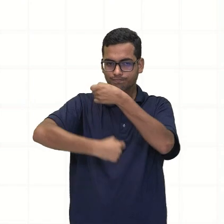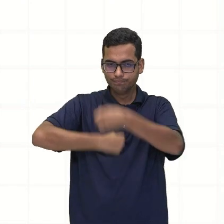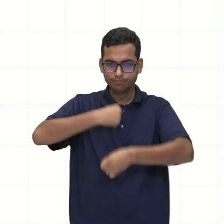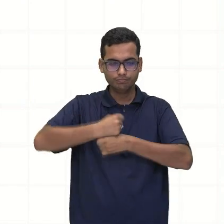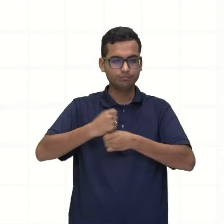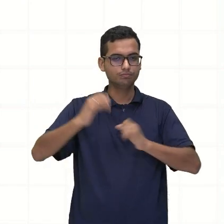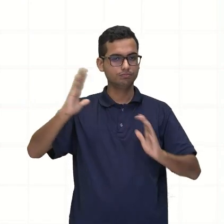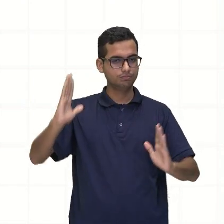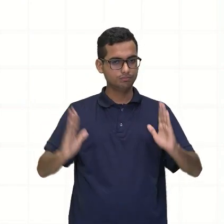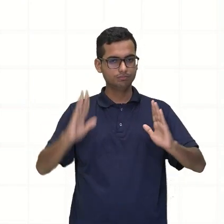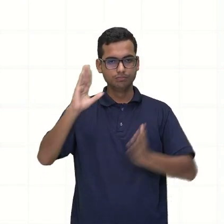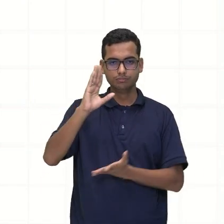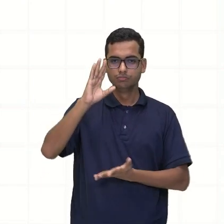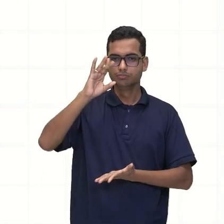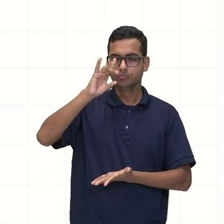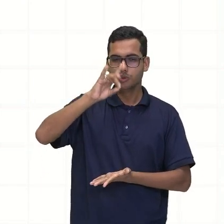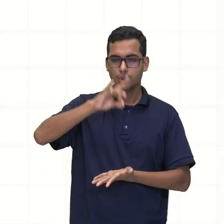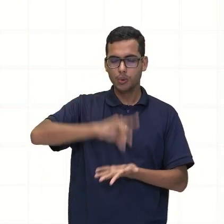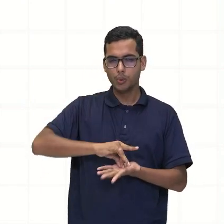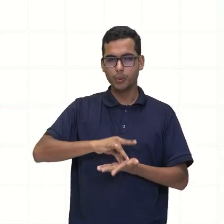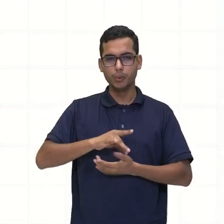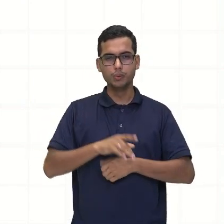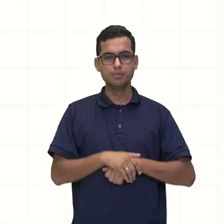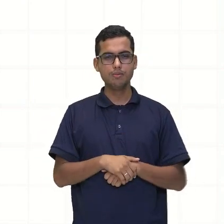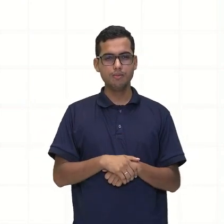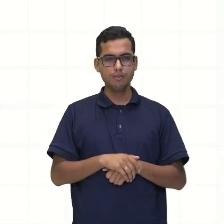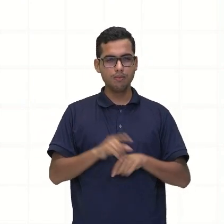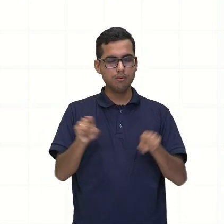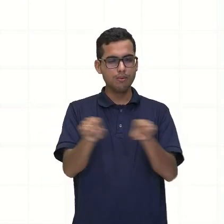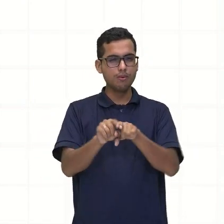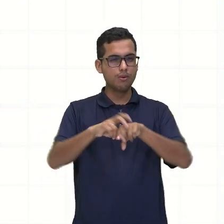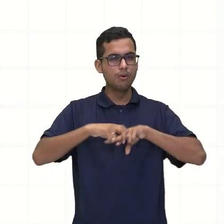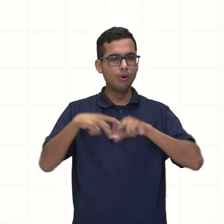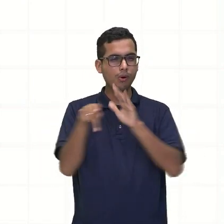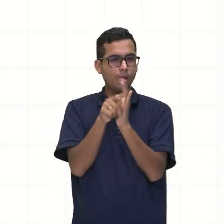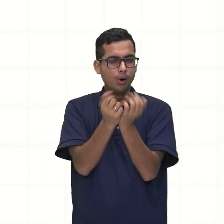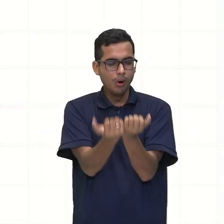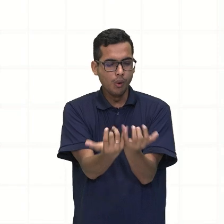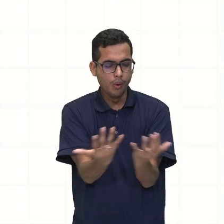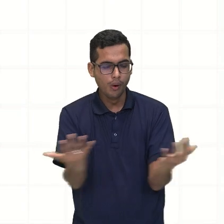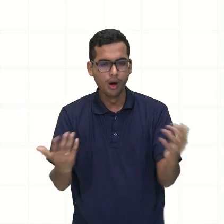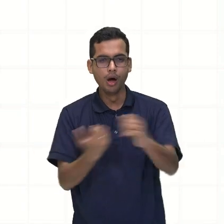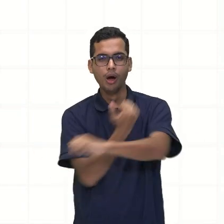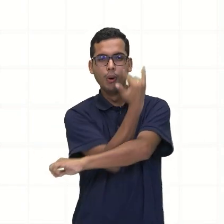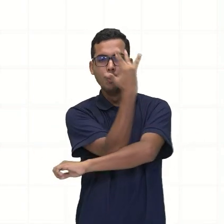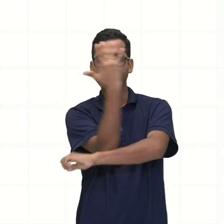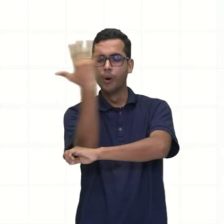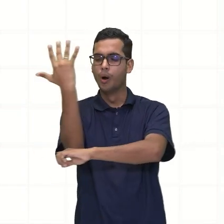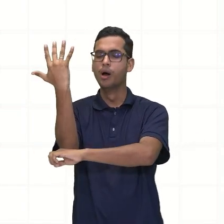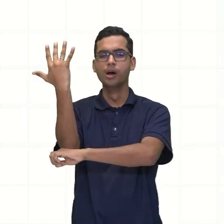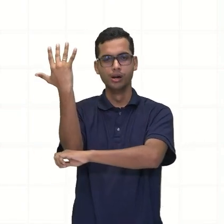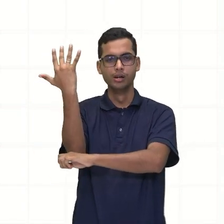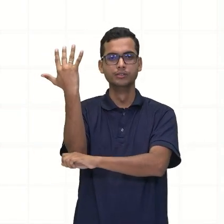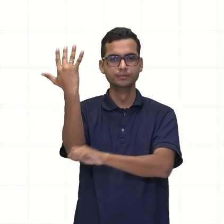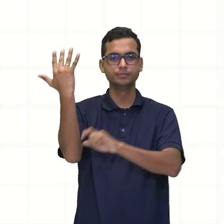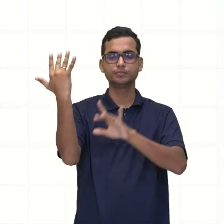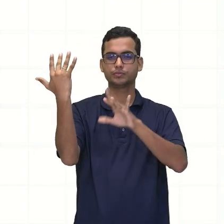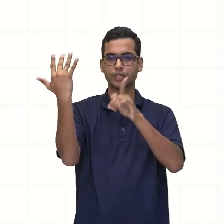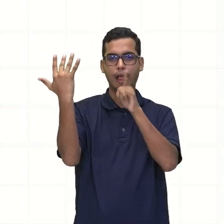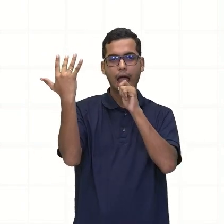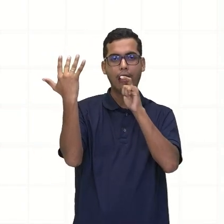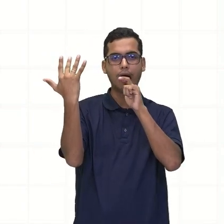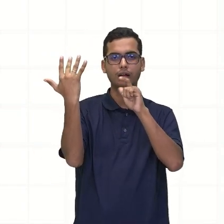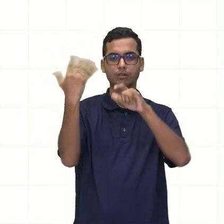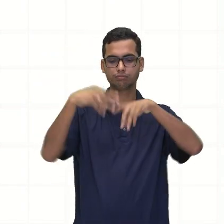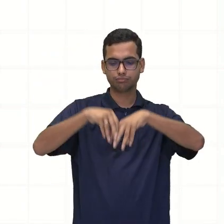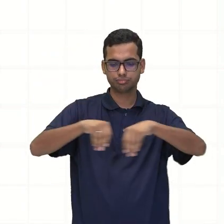dar por conta dessa vegetação, né, que ela vai acabar retendo ali a umidade. E aí nós temos